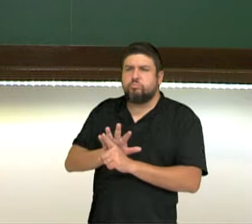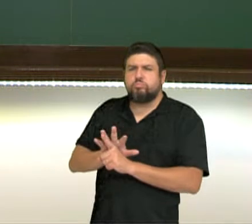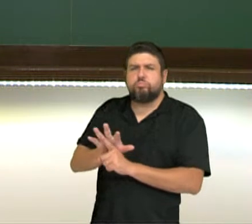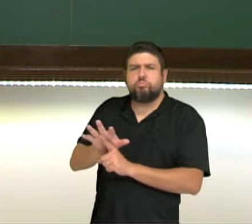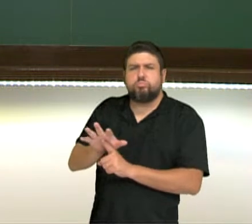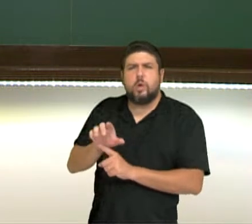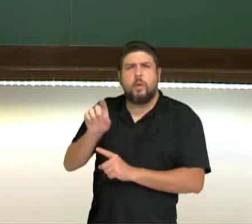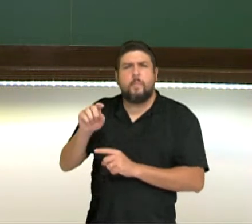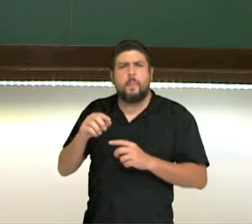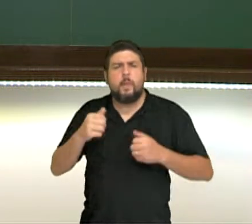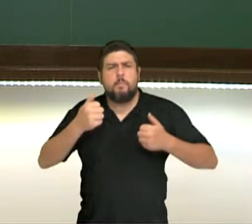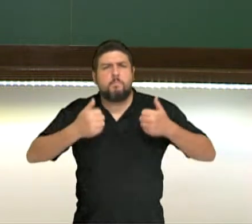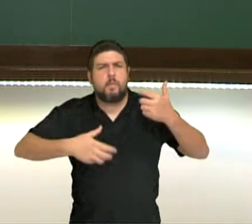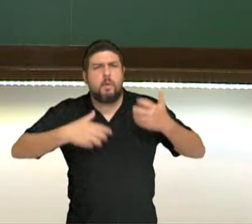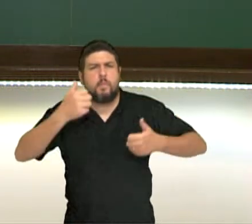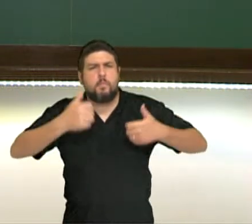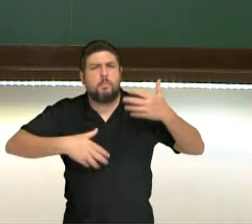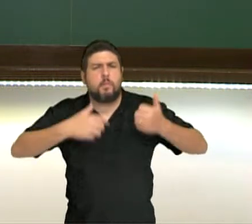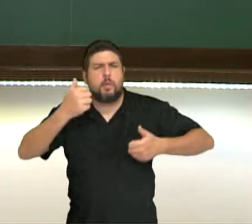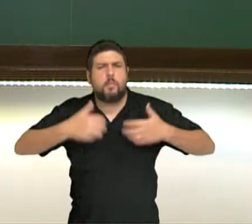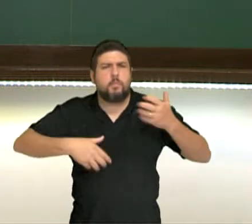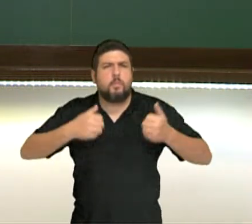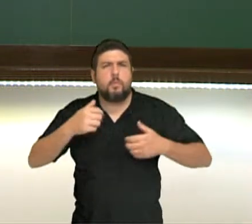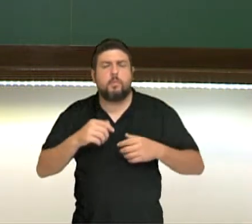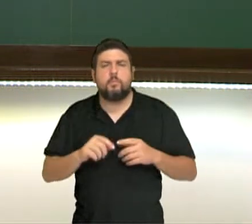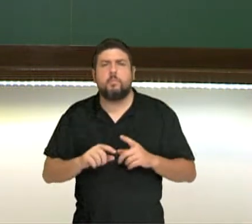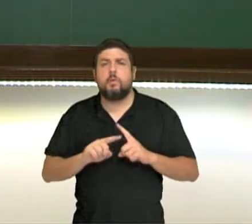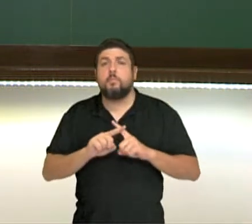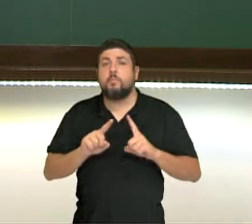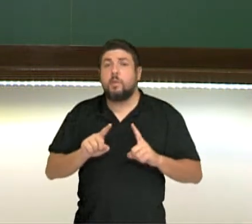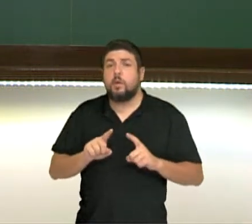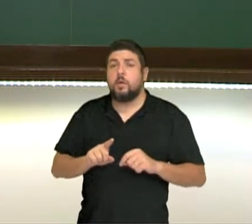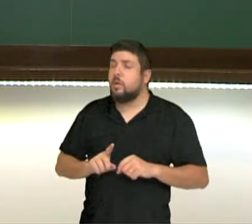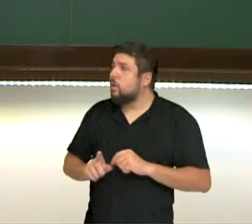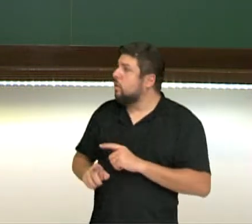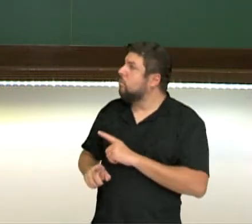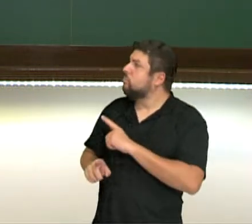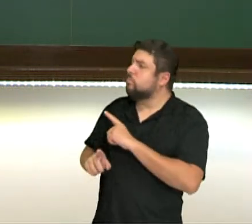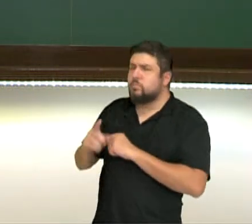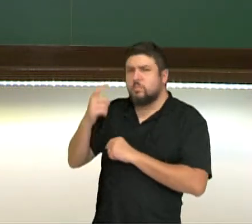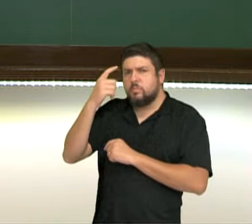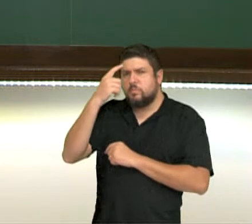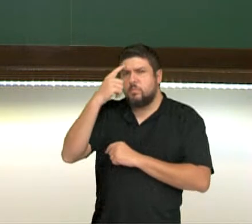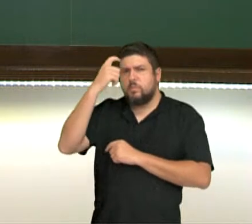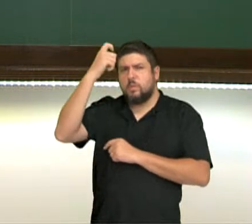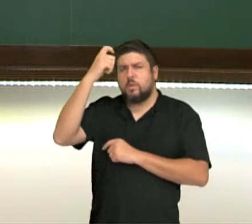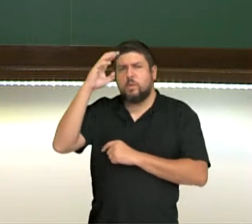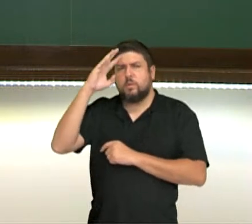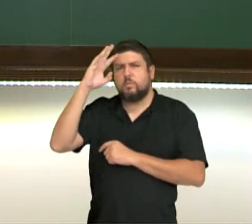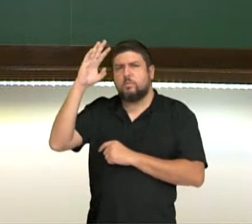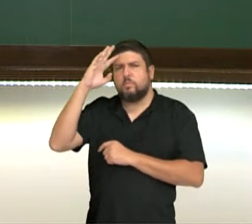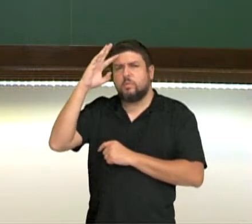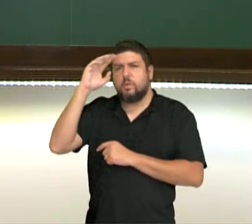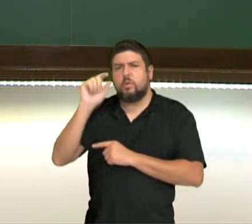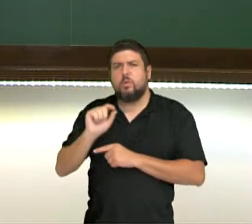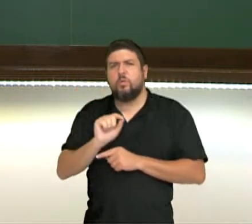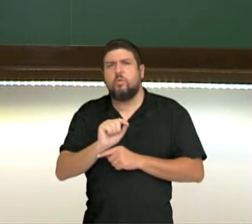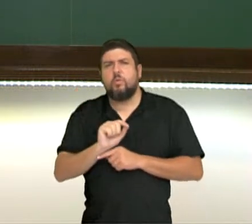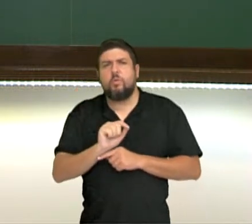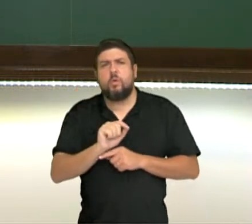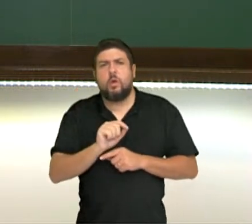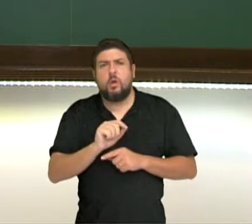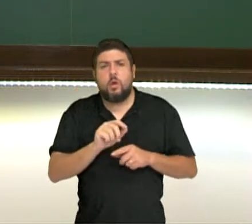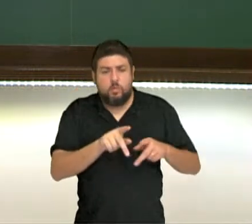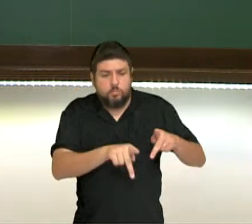idéias só que ele teve uma ideia que ele pensava que tinha muita gente e